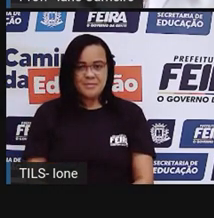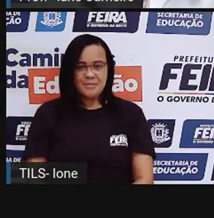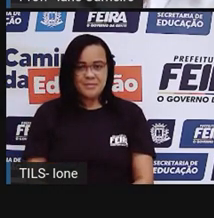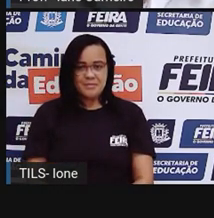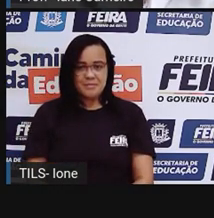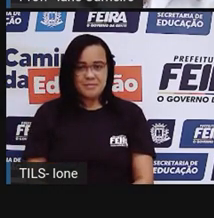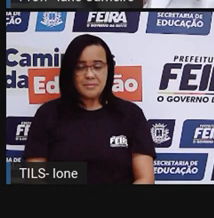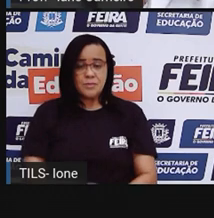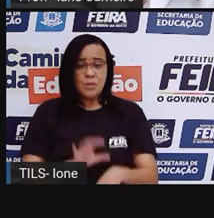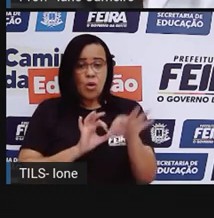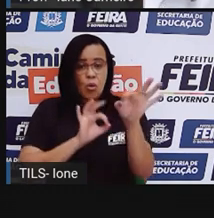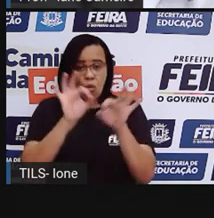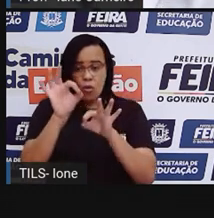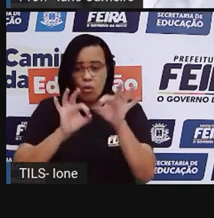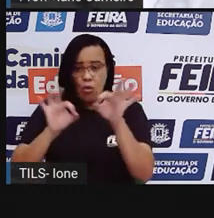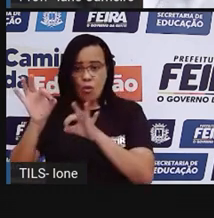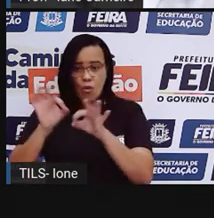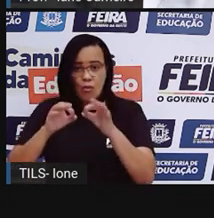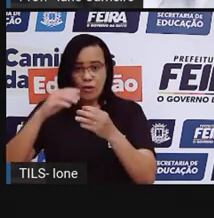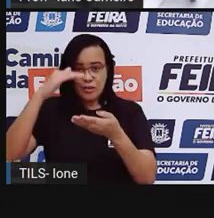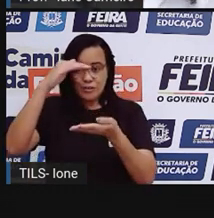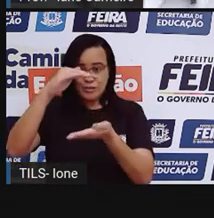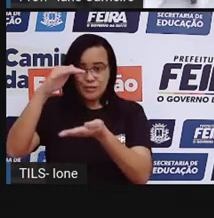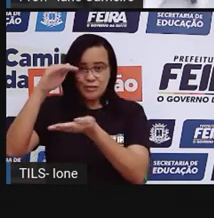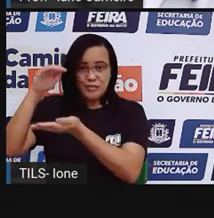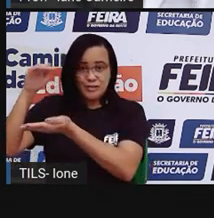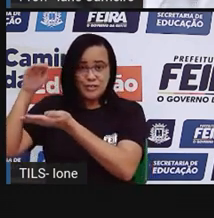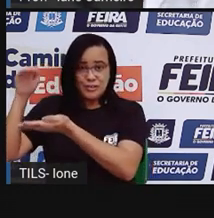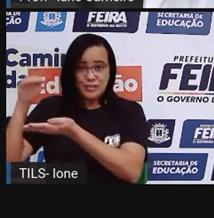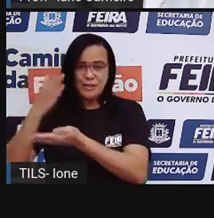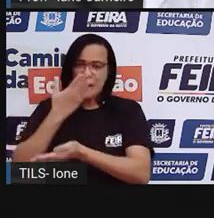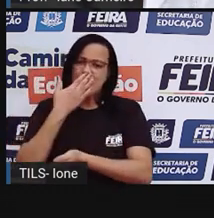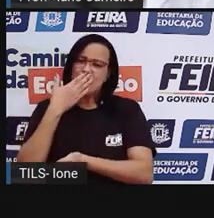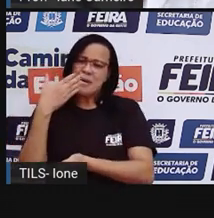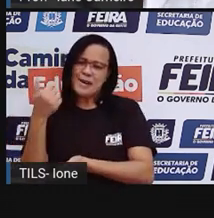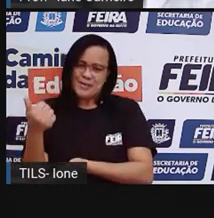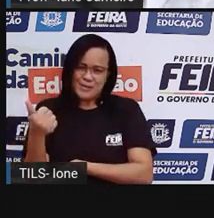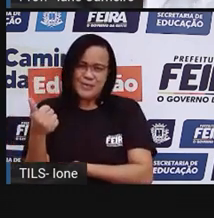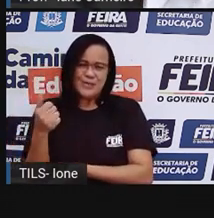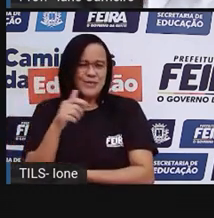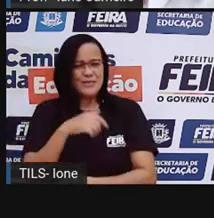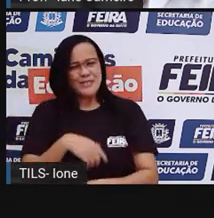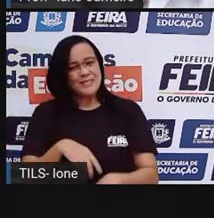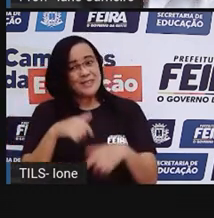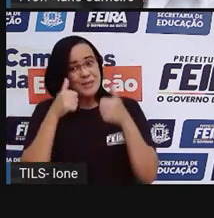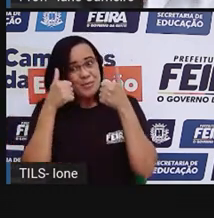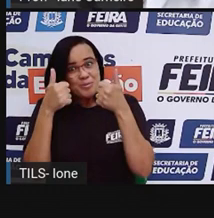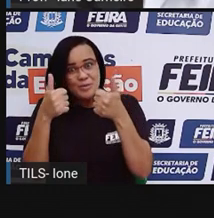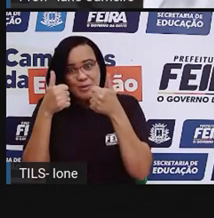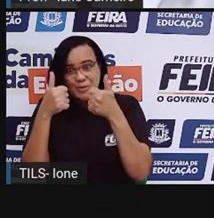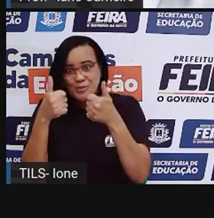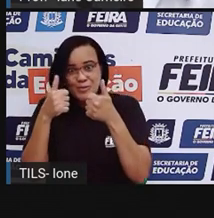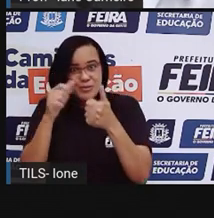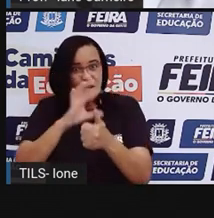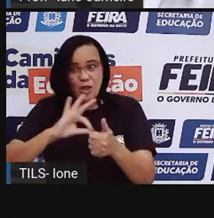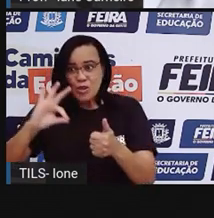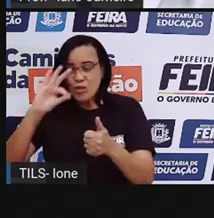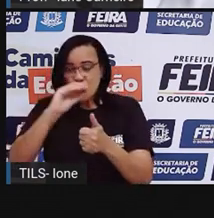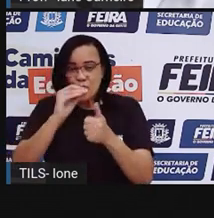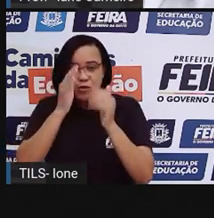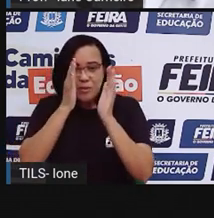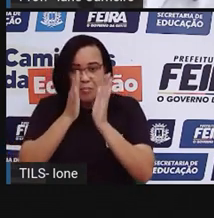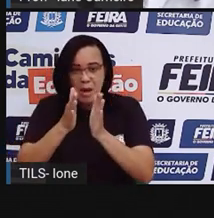E organizadas, elas funcionam melhor. Veja que bom, já estão todas em seus